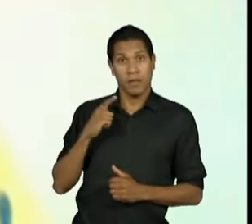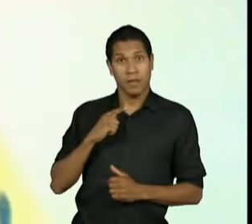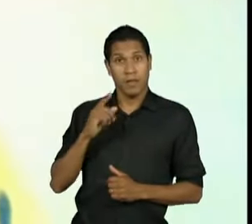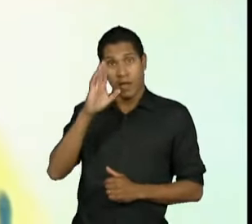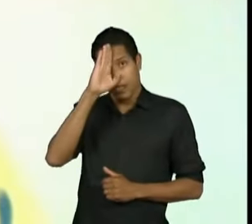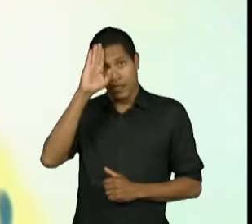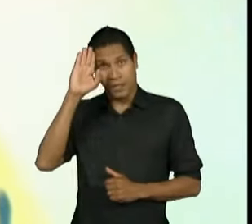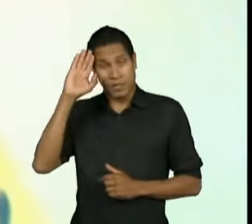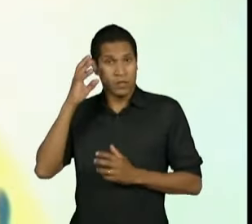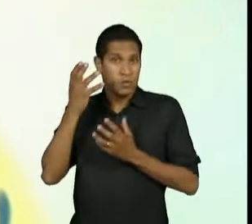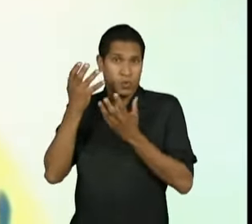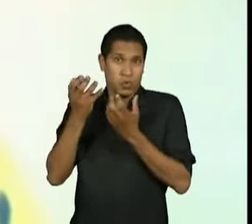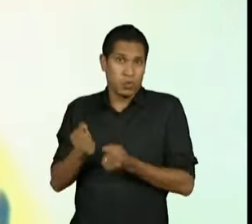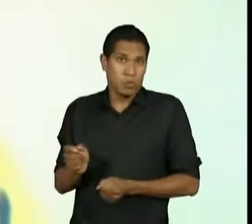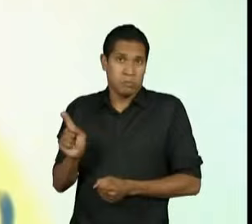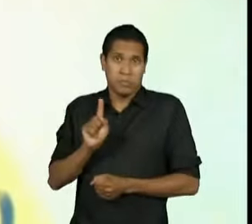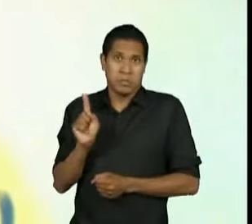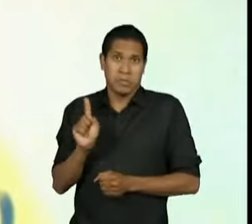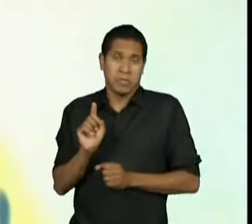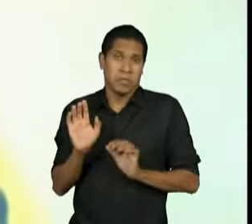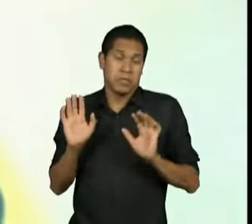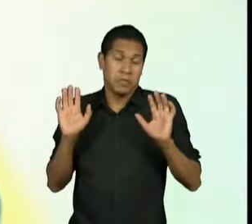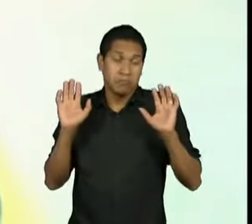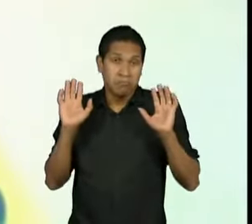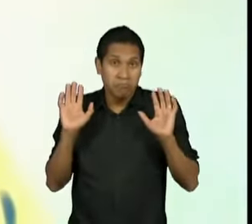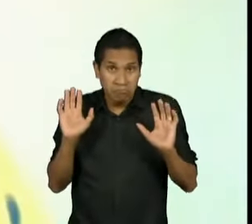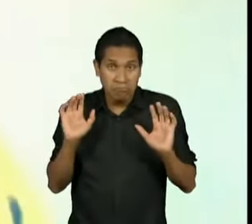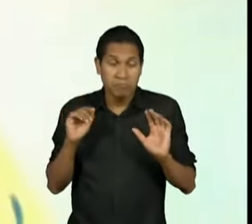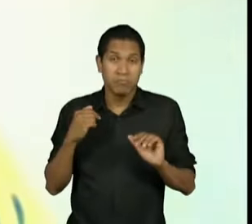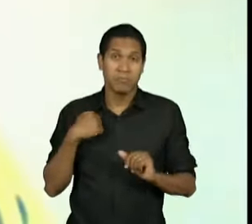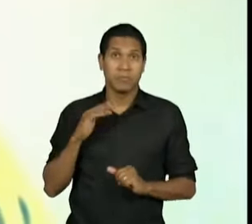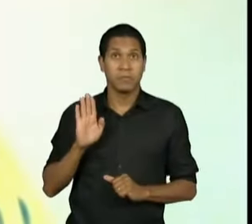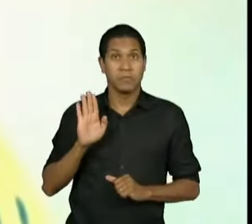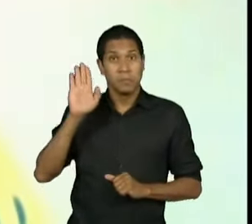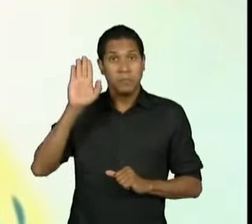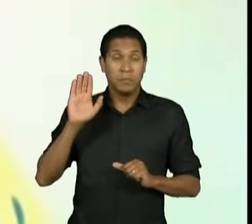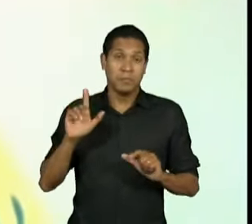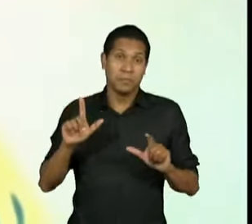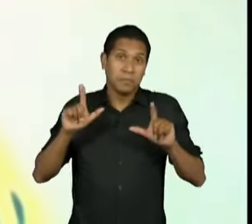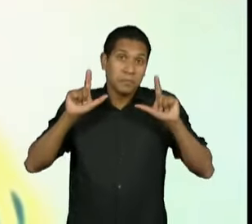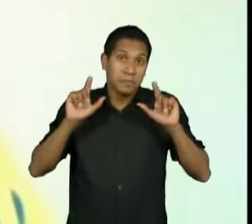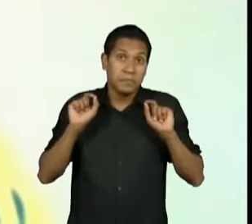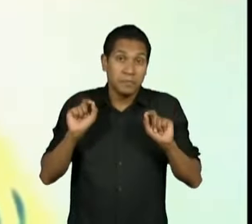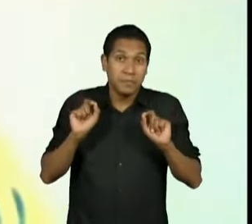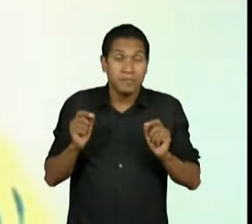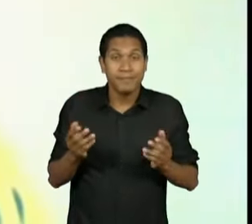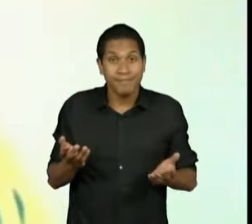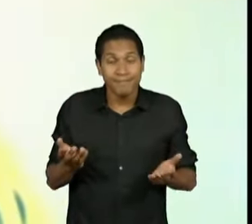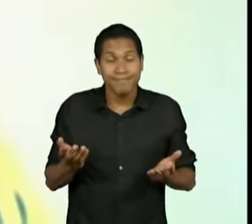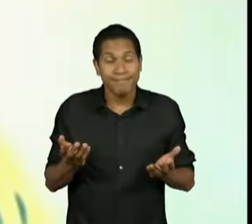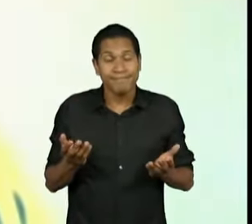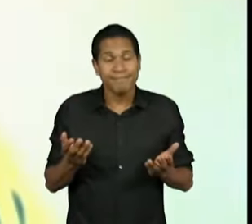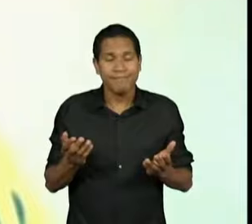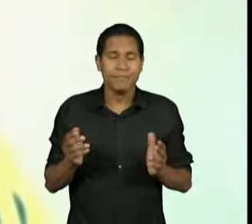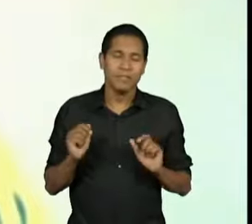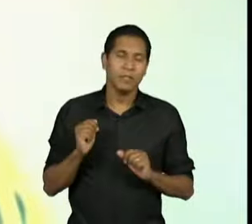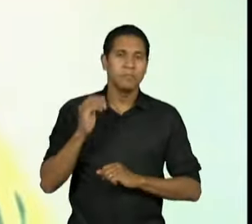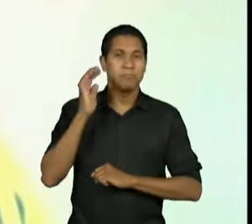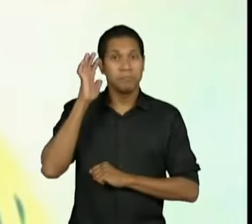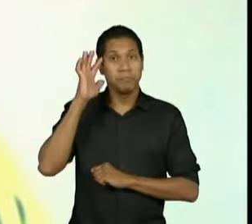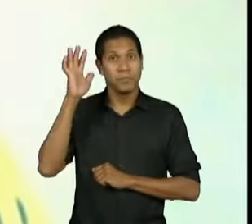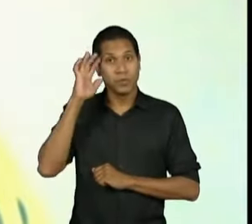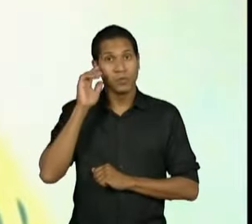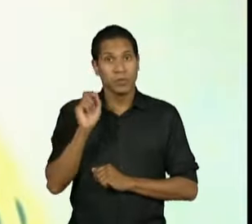não aceitaria, acho que nem aceitaria a minha candidatura. Então, eu prefiro pensar